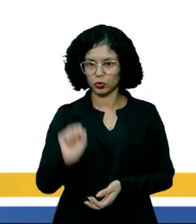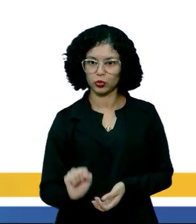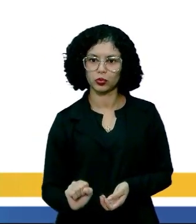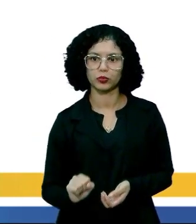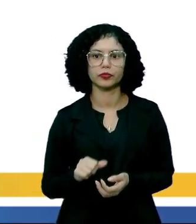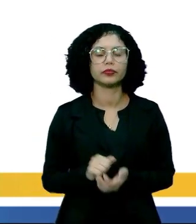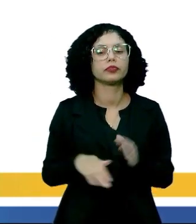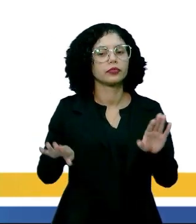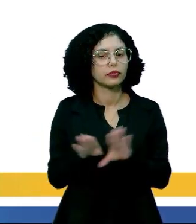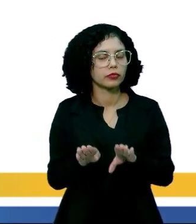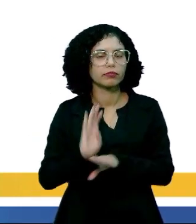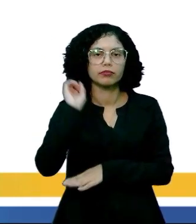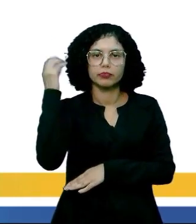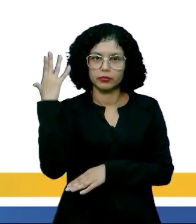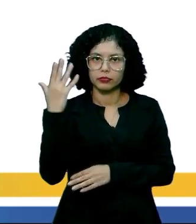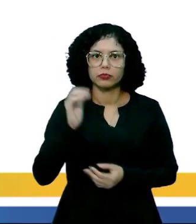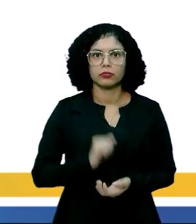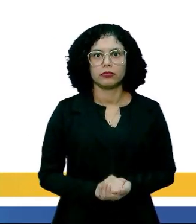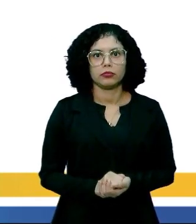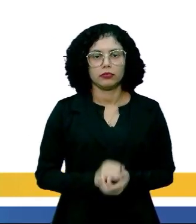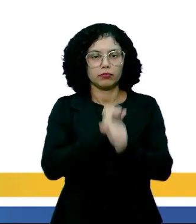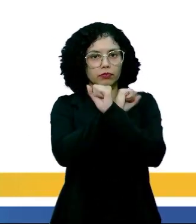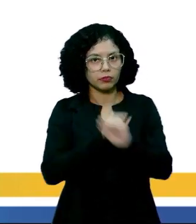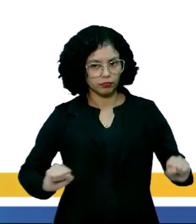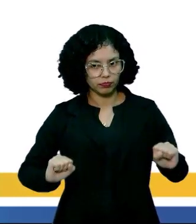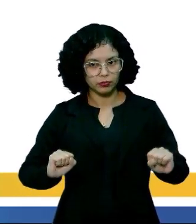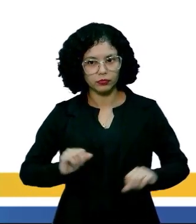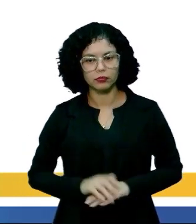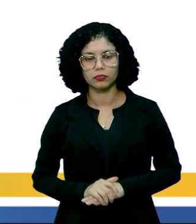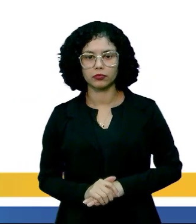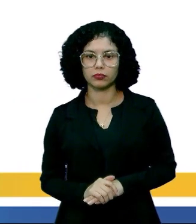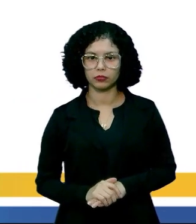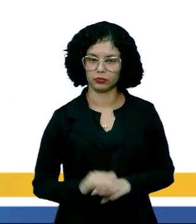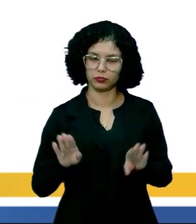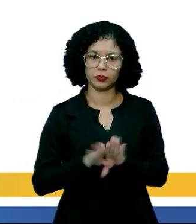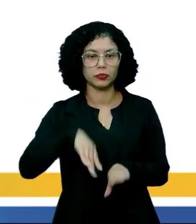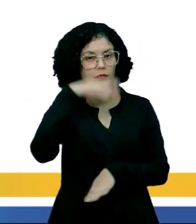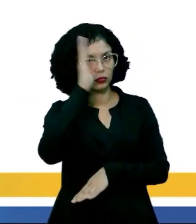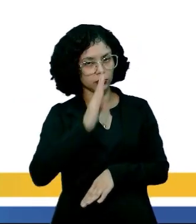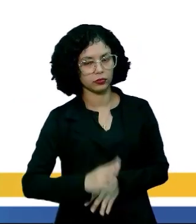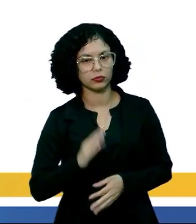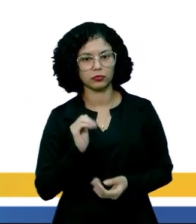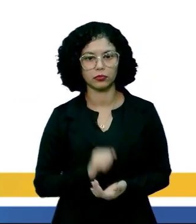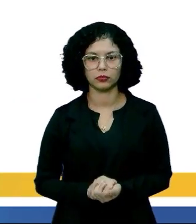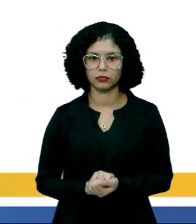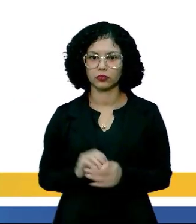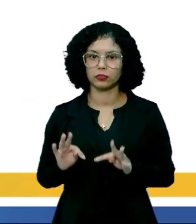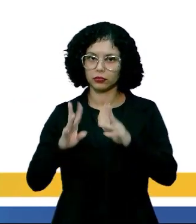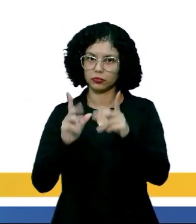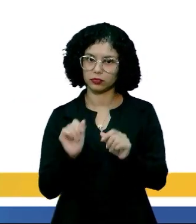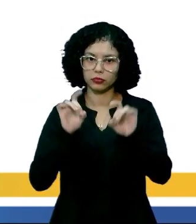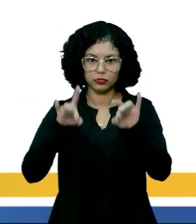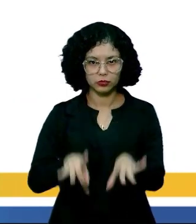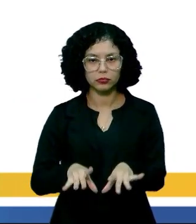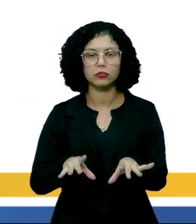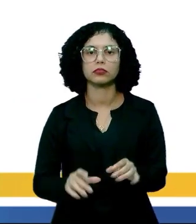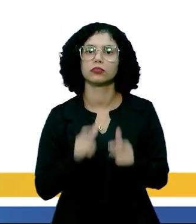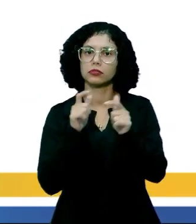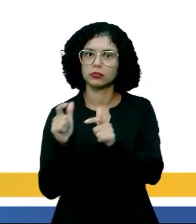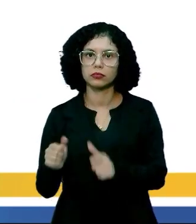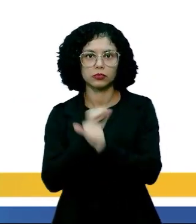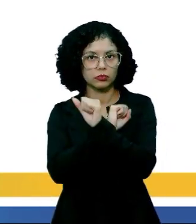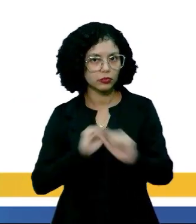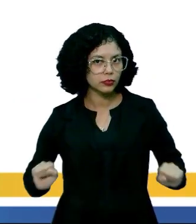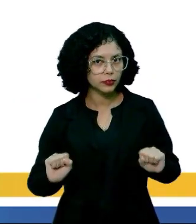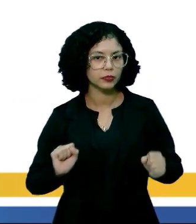Sul, também causada pela questão abolicionista. E no Brasil, praticamente é o último lugar onde vai ter